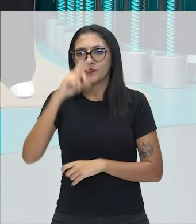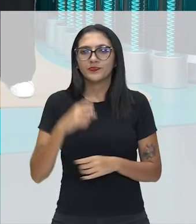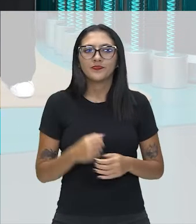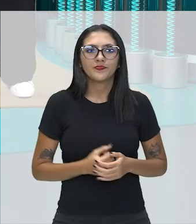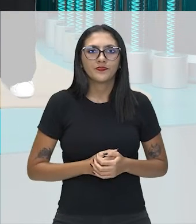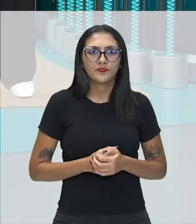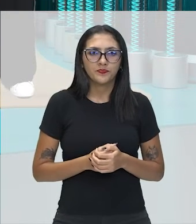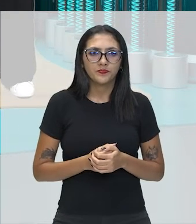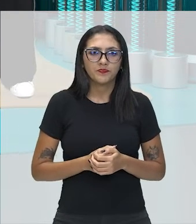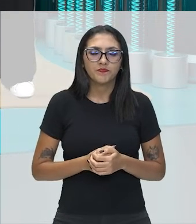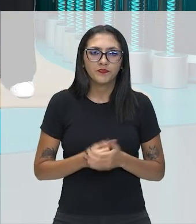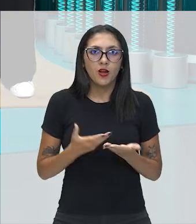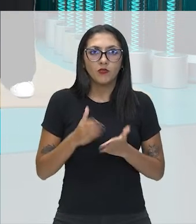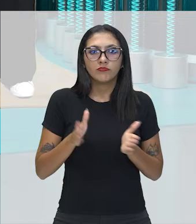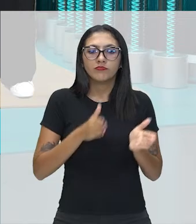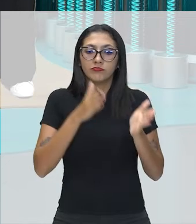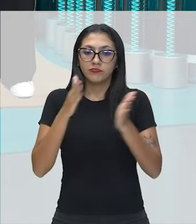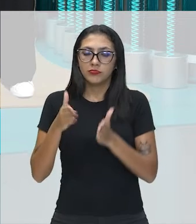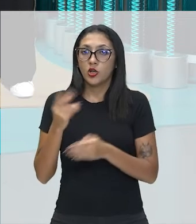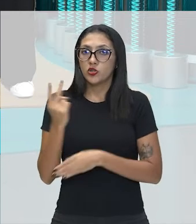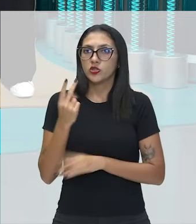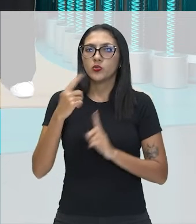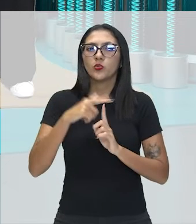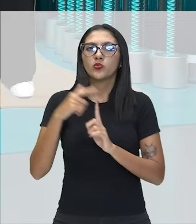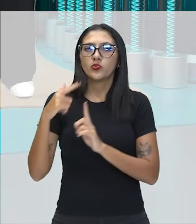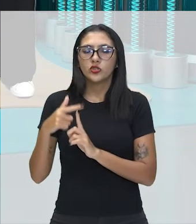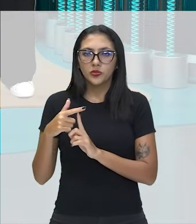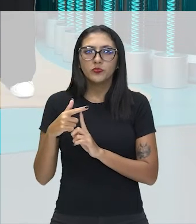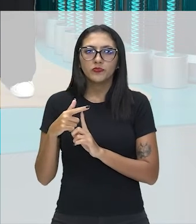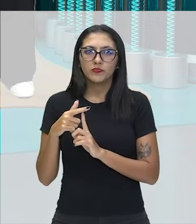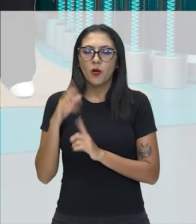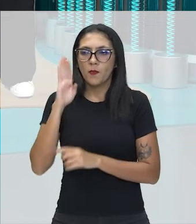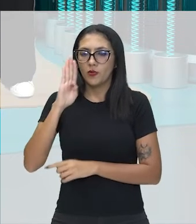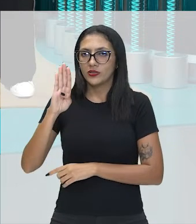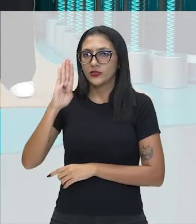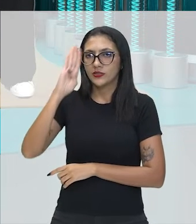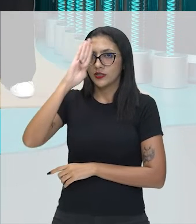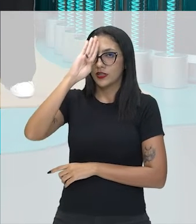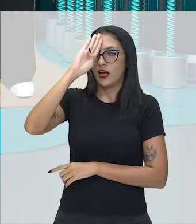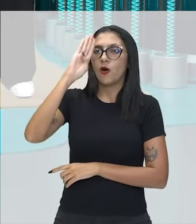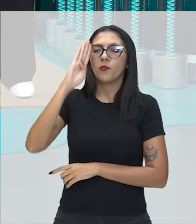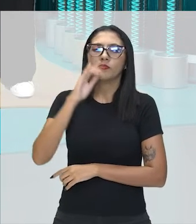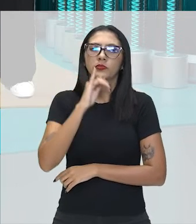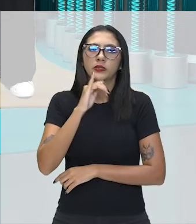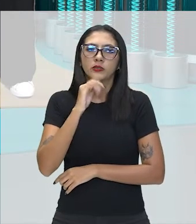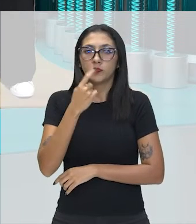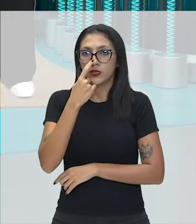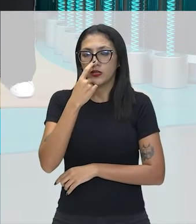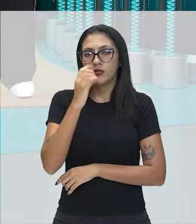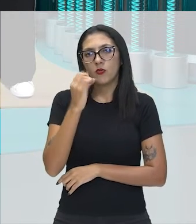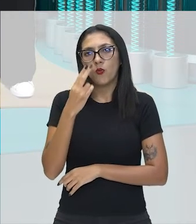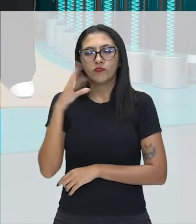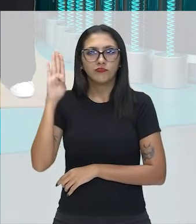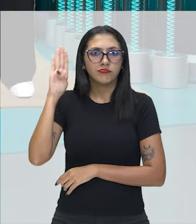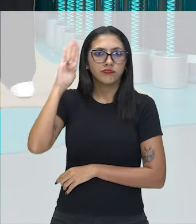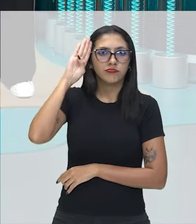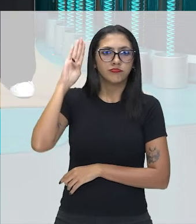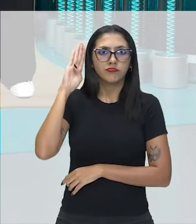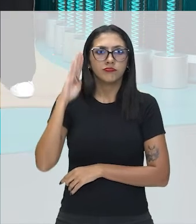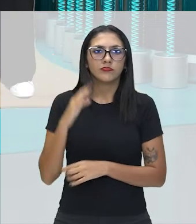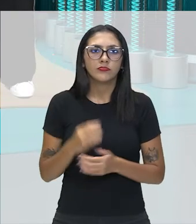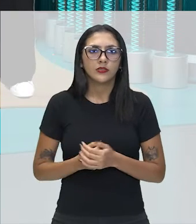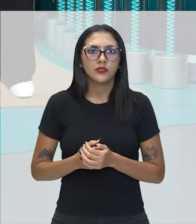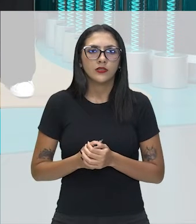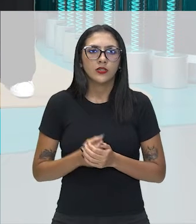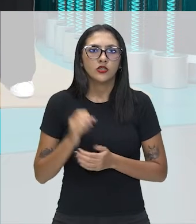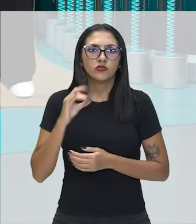a cabeça, o que você vai fazer é segurar a cabeça dessa pessoa, você não vai fazer nada e vai chamar o serviço de